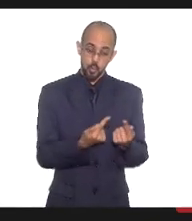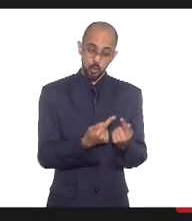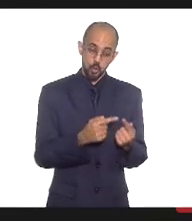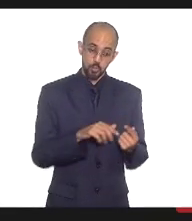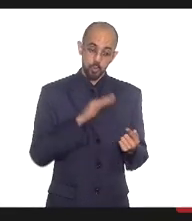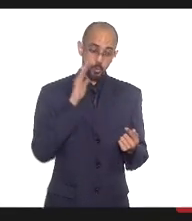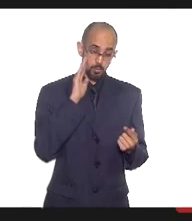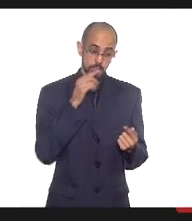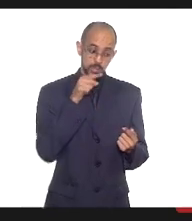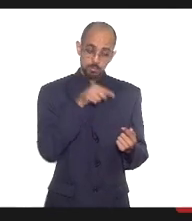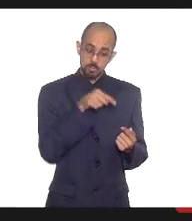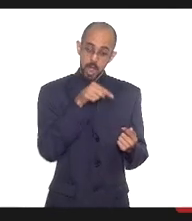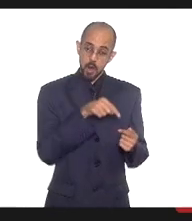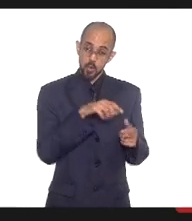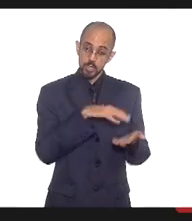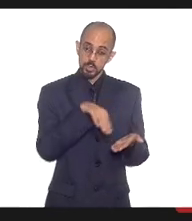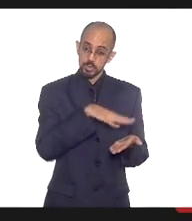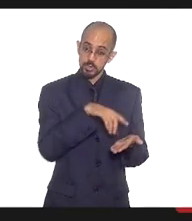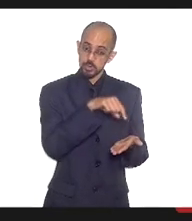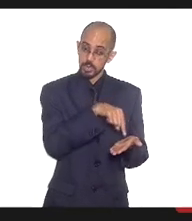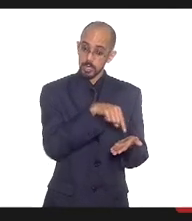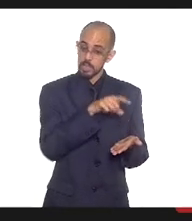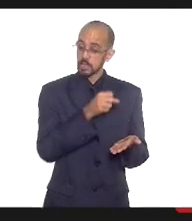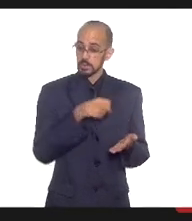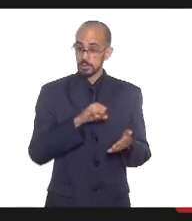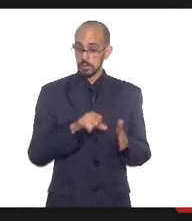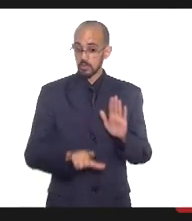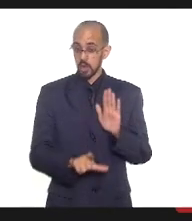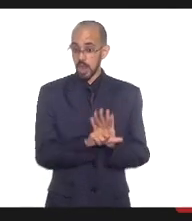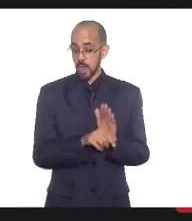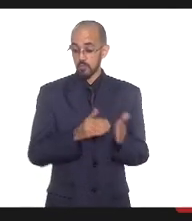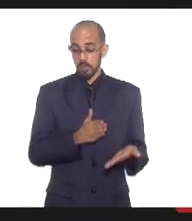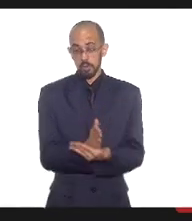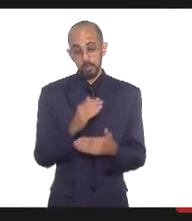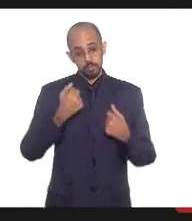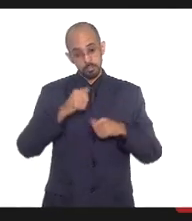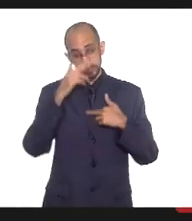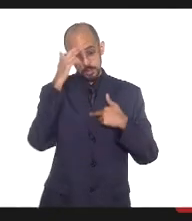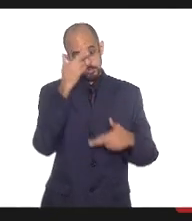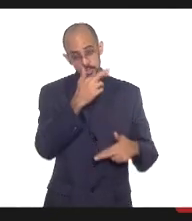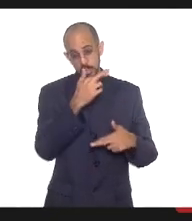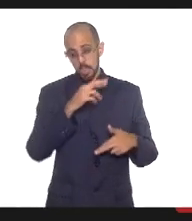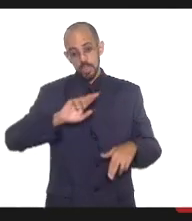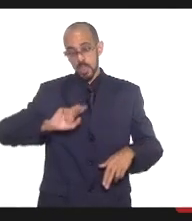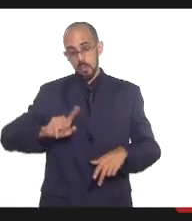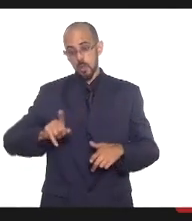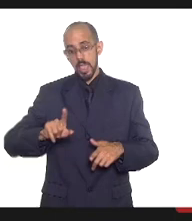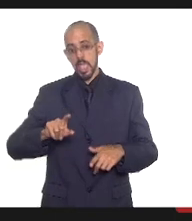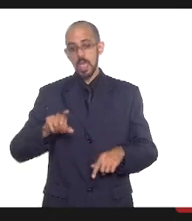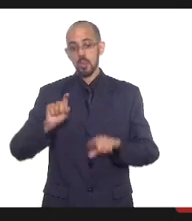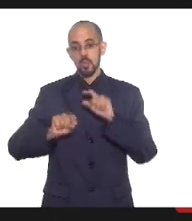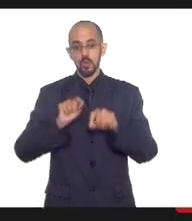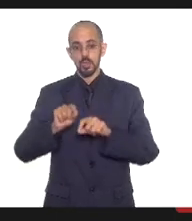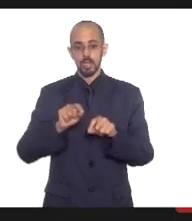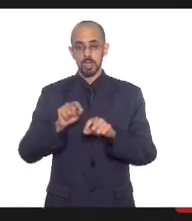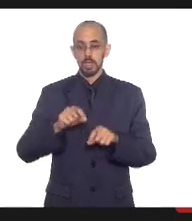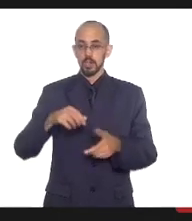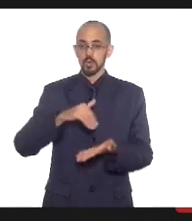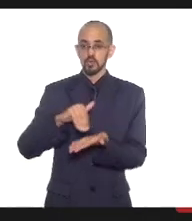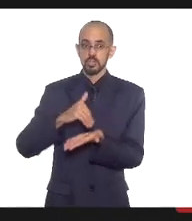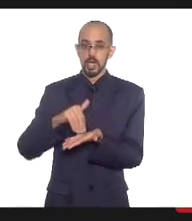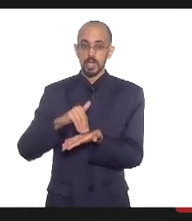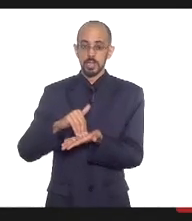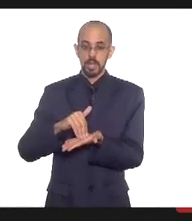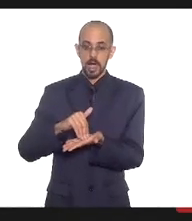segmento da população virou lei e tem que ser cumprido né não é a questão do secretário